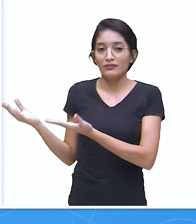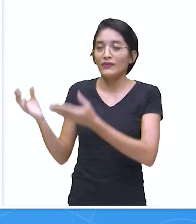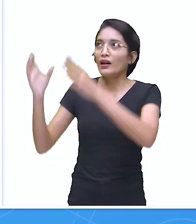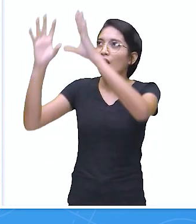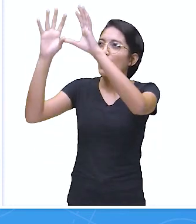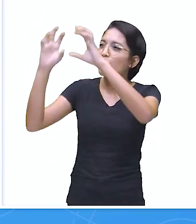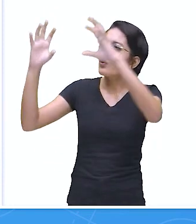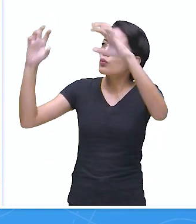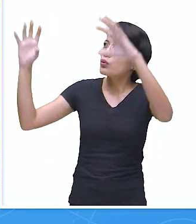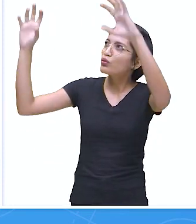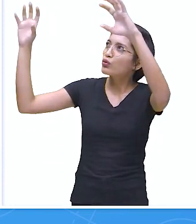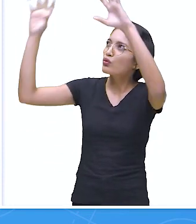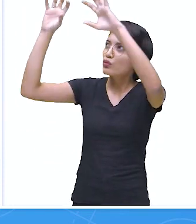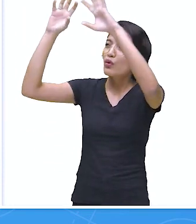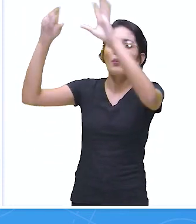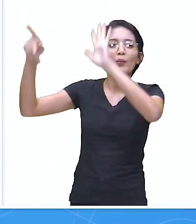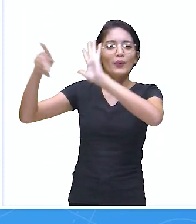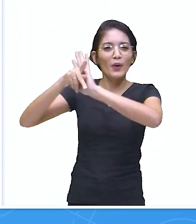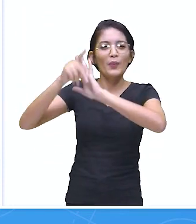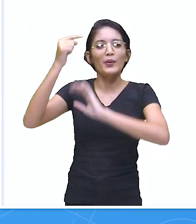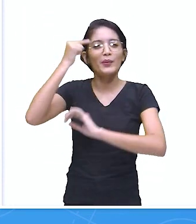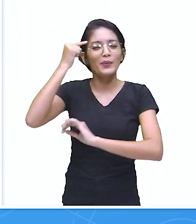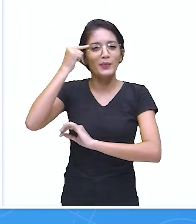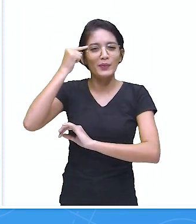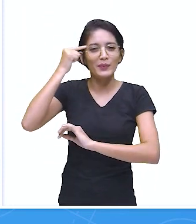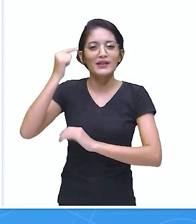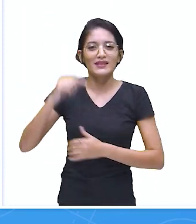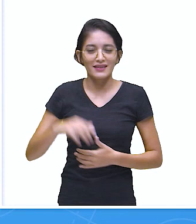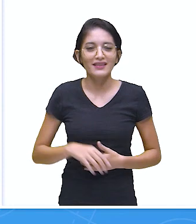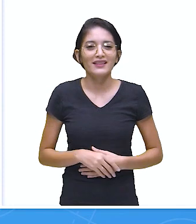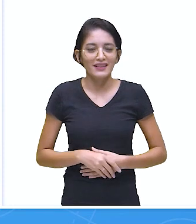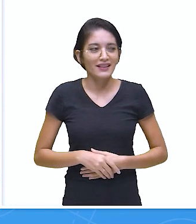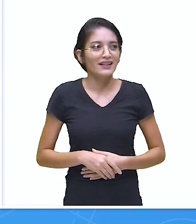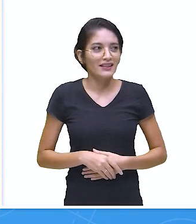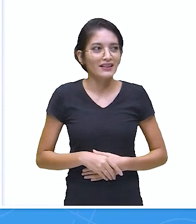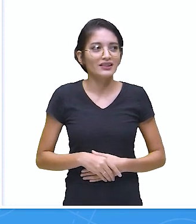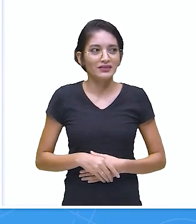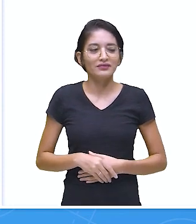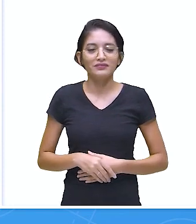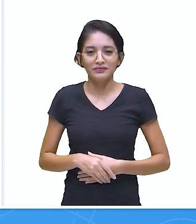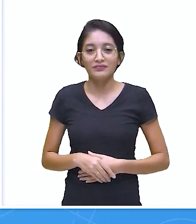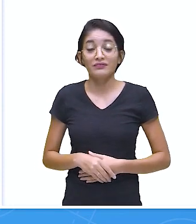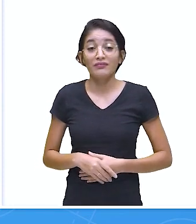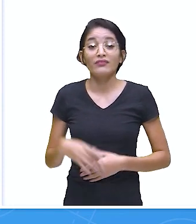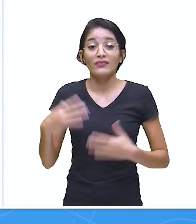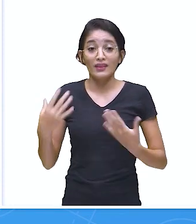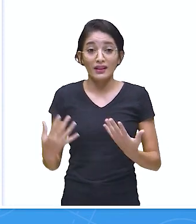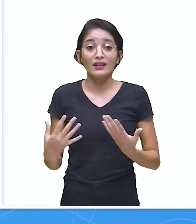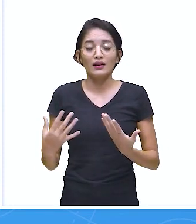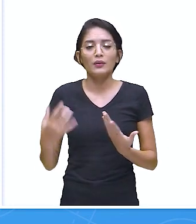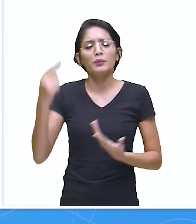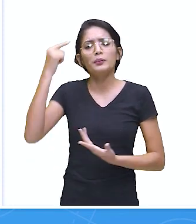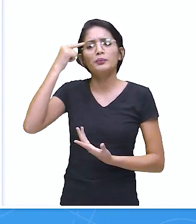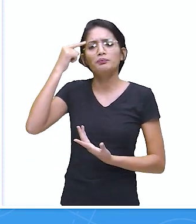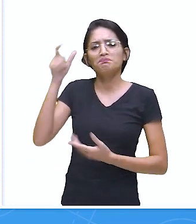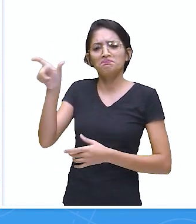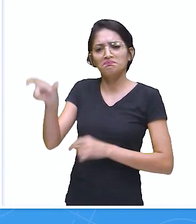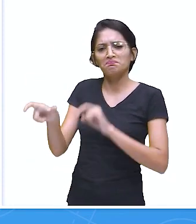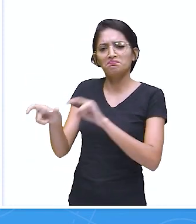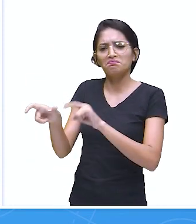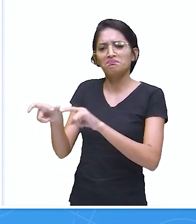né? Temos um balão de pensamento aqui, ó. Temos um balão de pensamento. Então, esse personagem aqui, ele